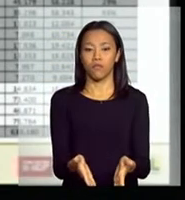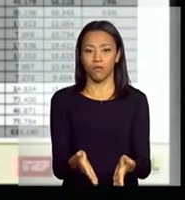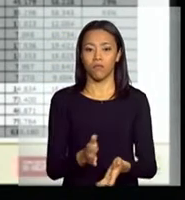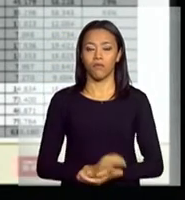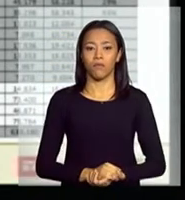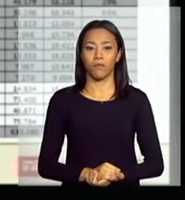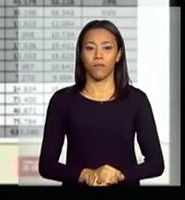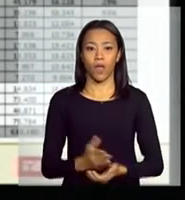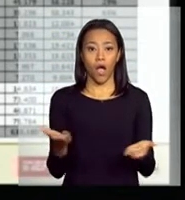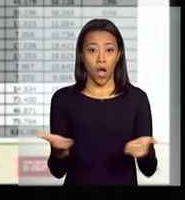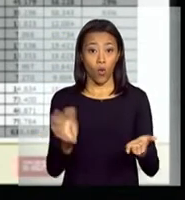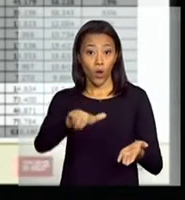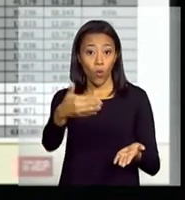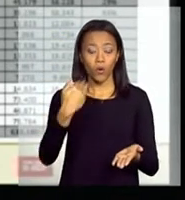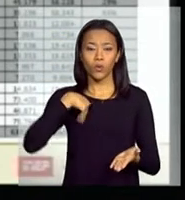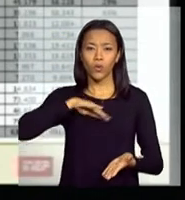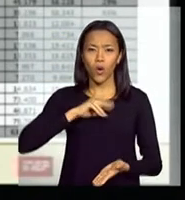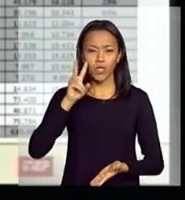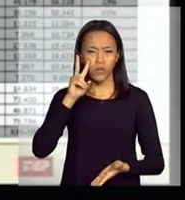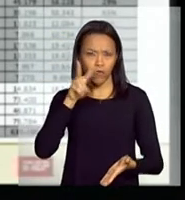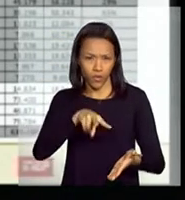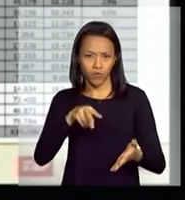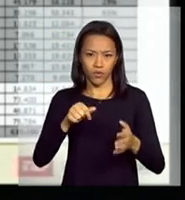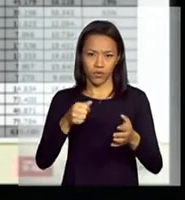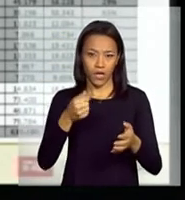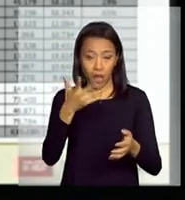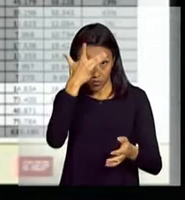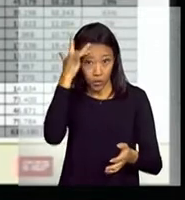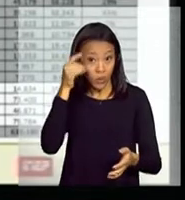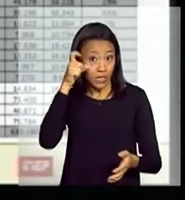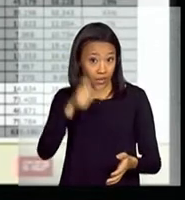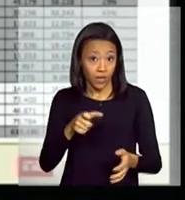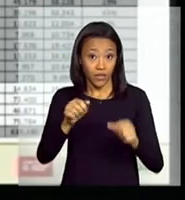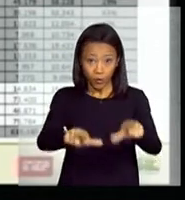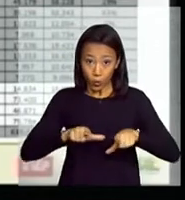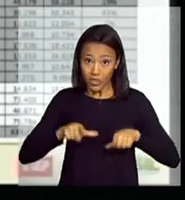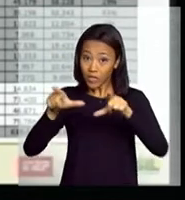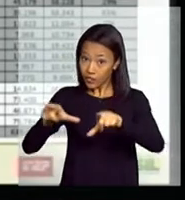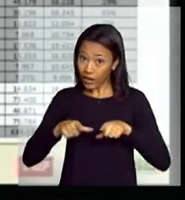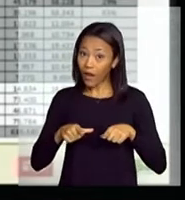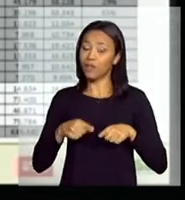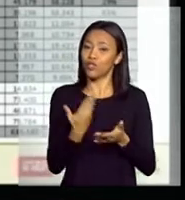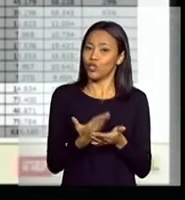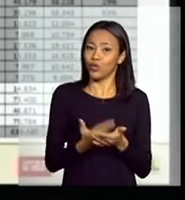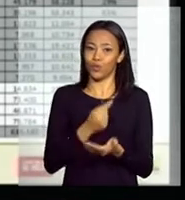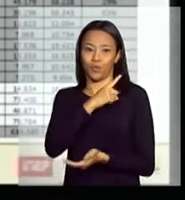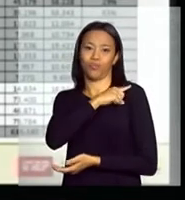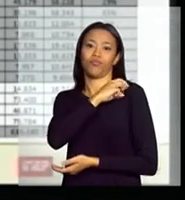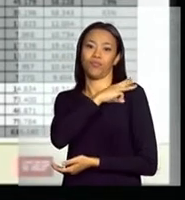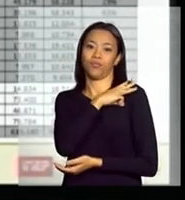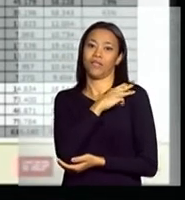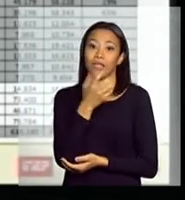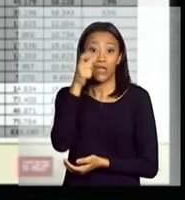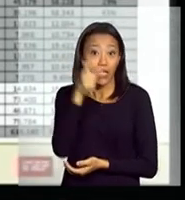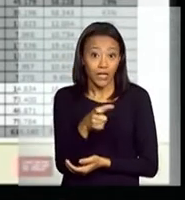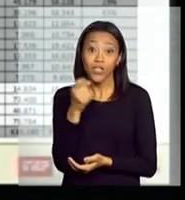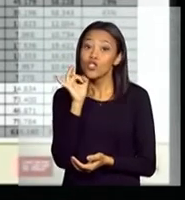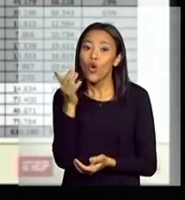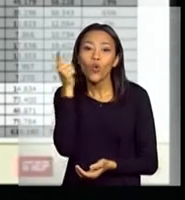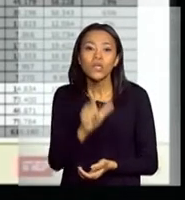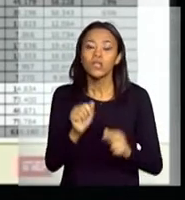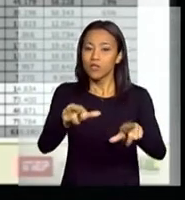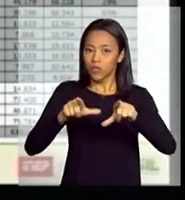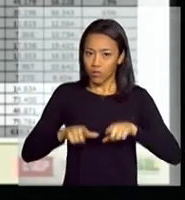e agora quando a gente olha os certificados que são os alunos ensino médio que estão querendo se certificar com a